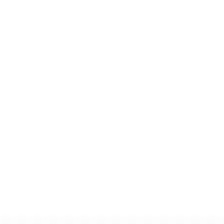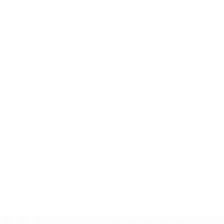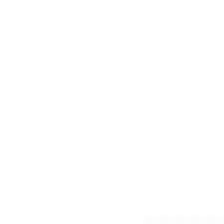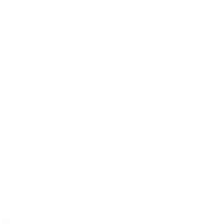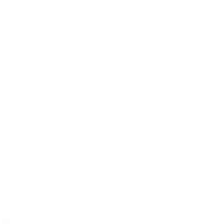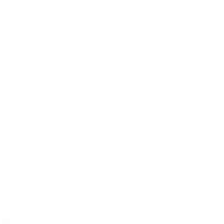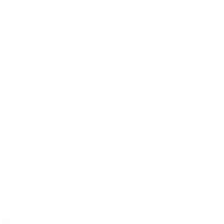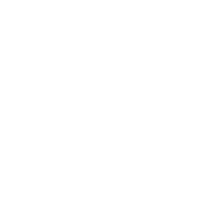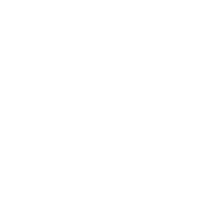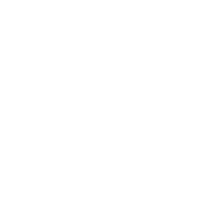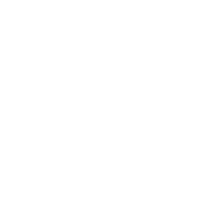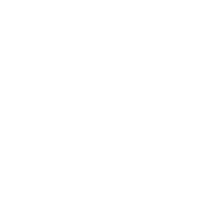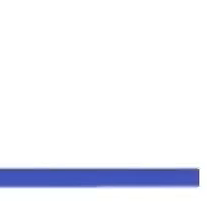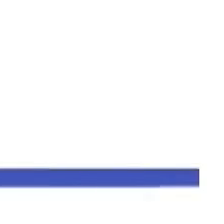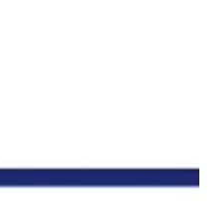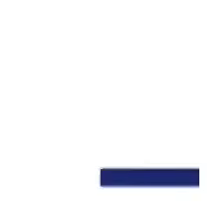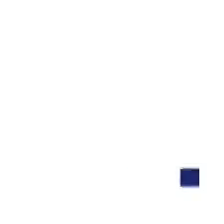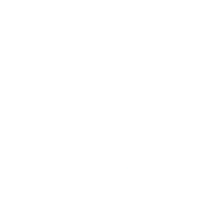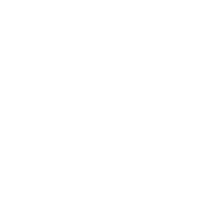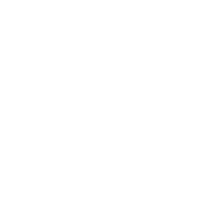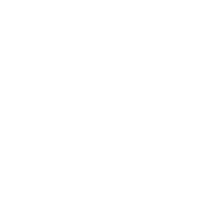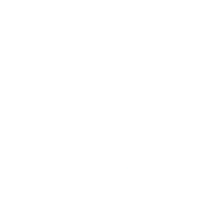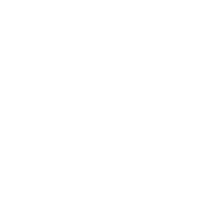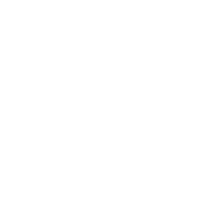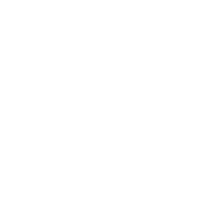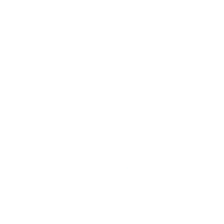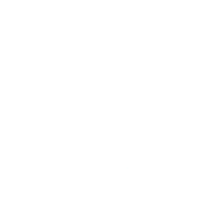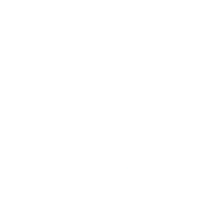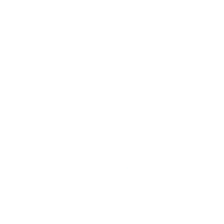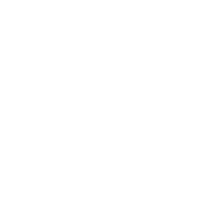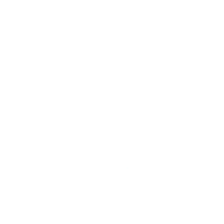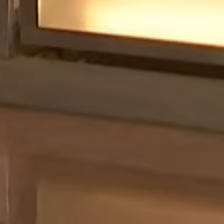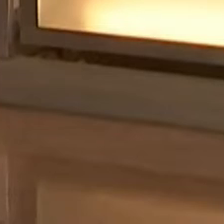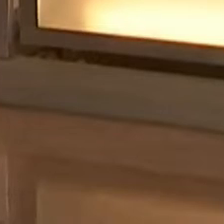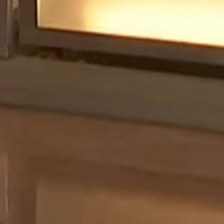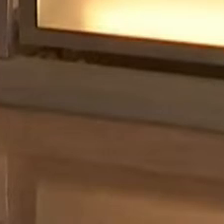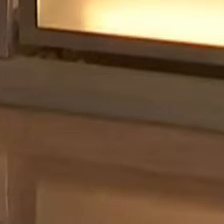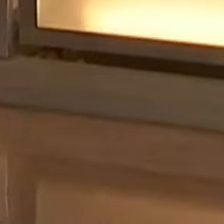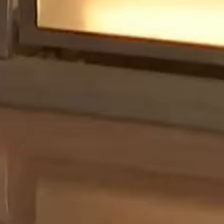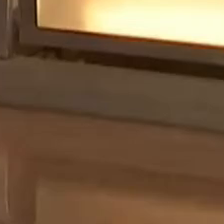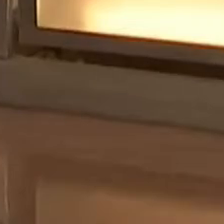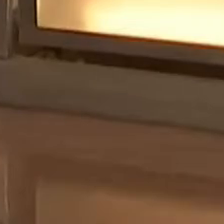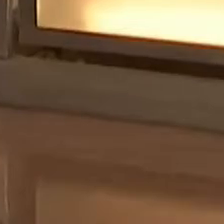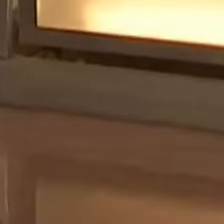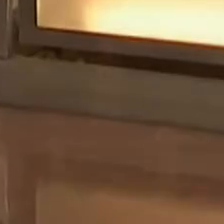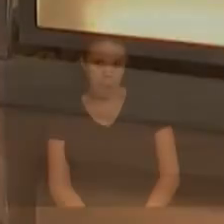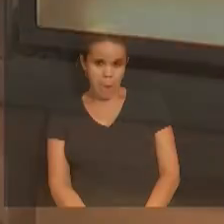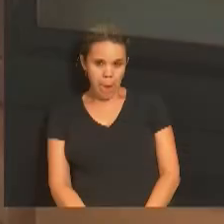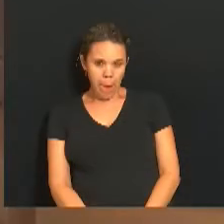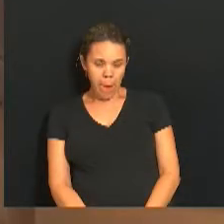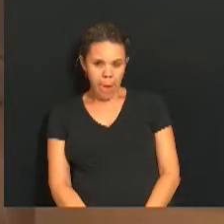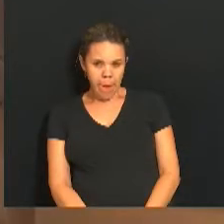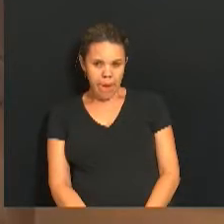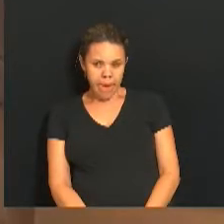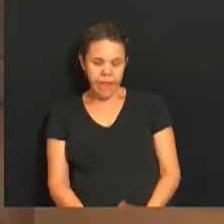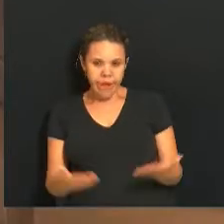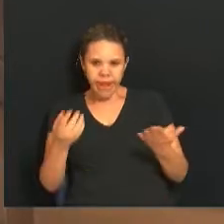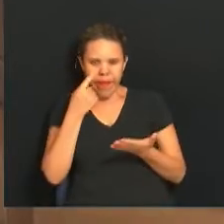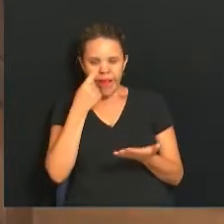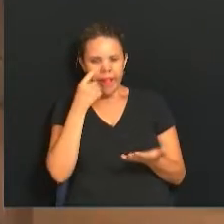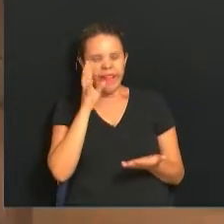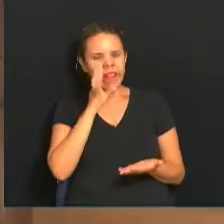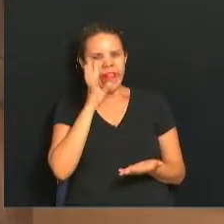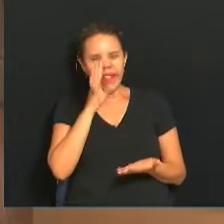Bom, é o quadro Se Liga na Profissão e olha só que